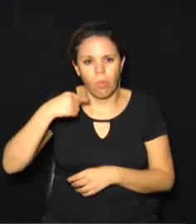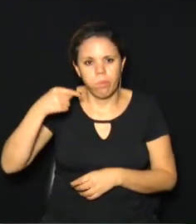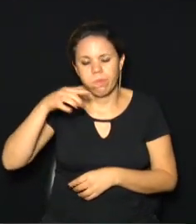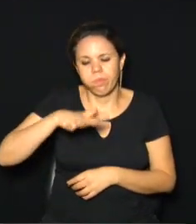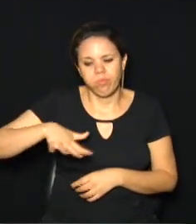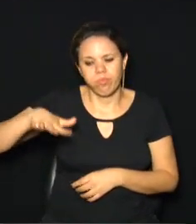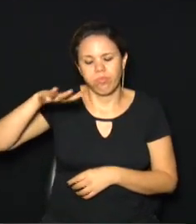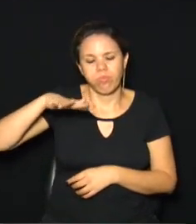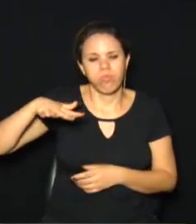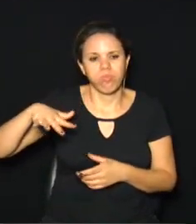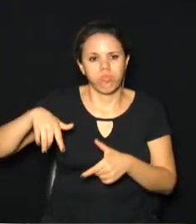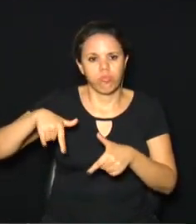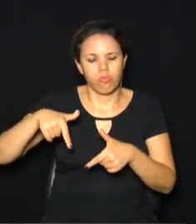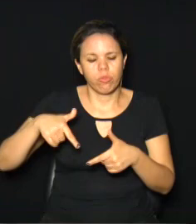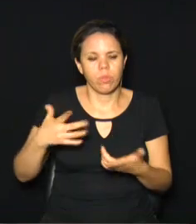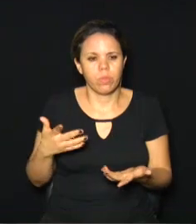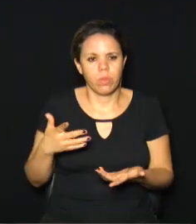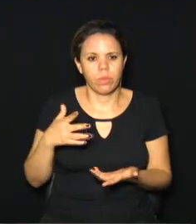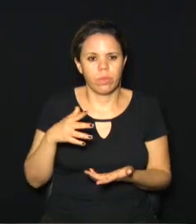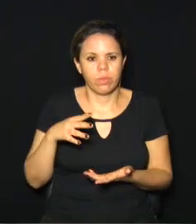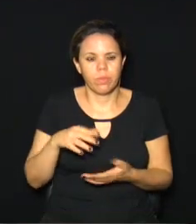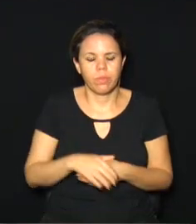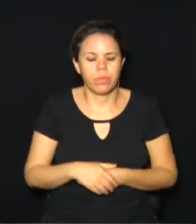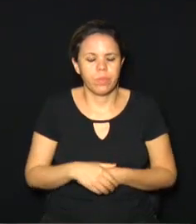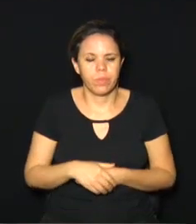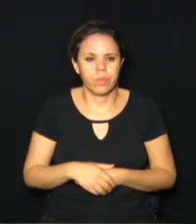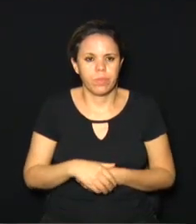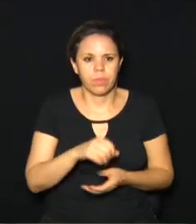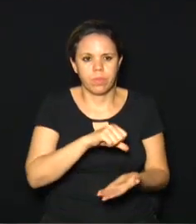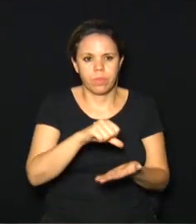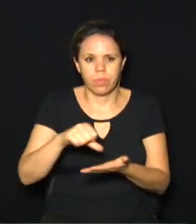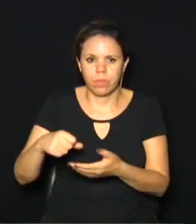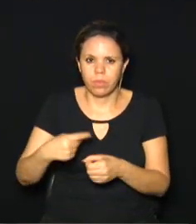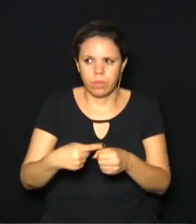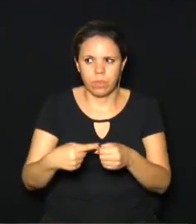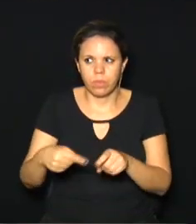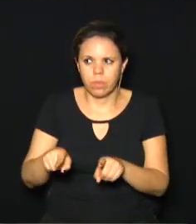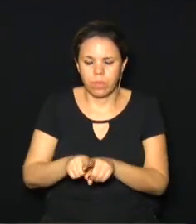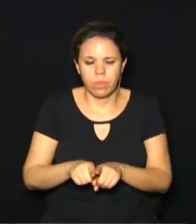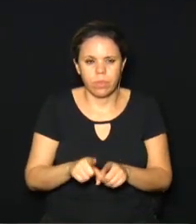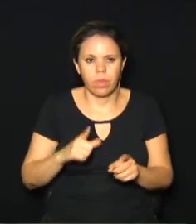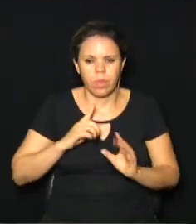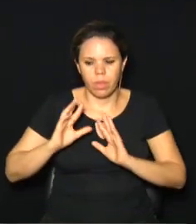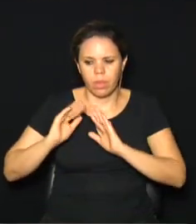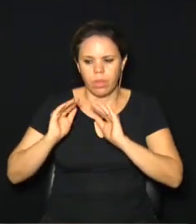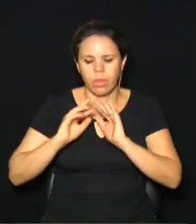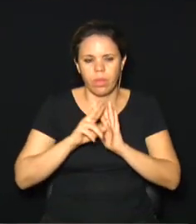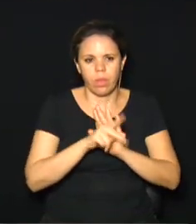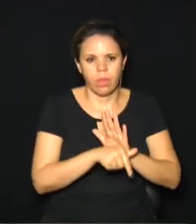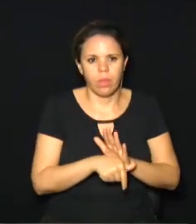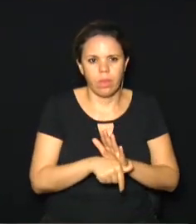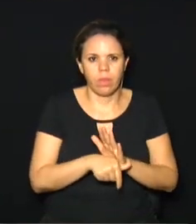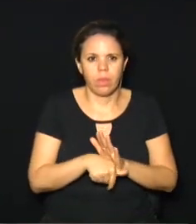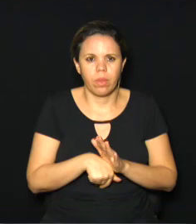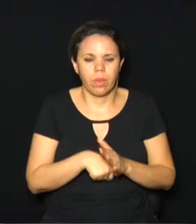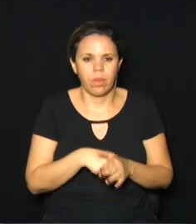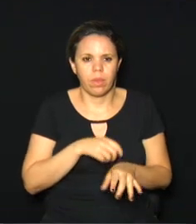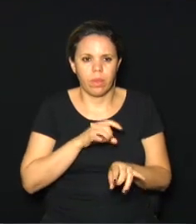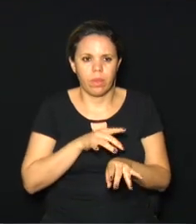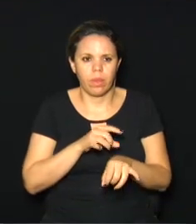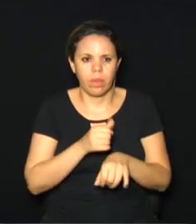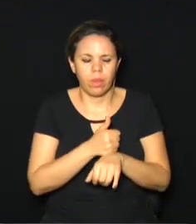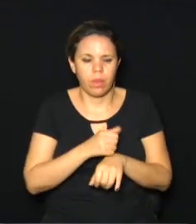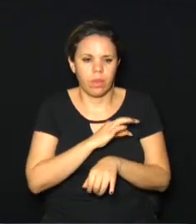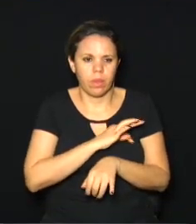Trabalho, a nível regional, né? Temos aí expedidos várias recomendações, notas